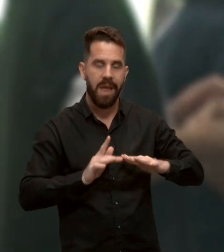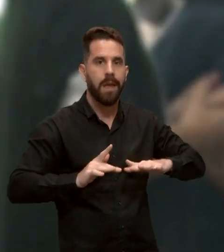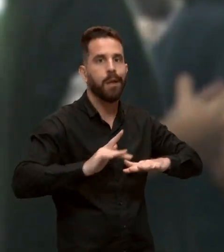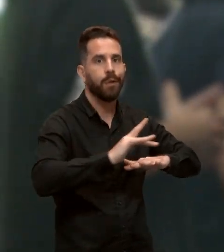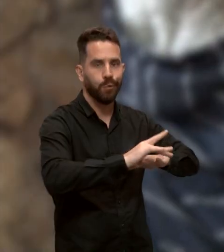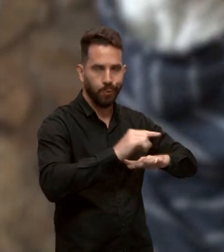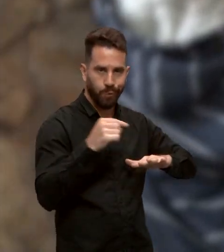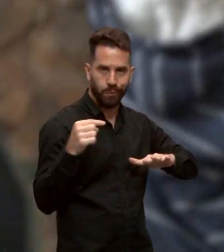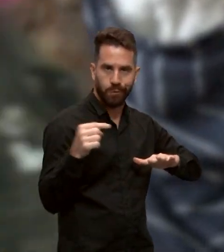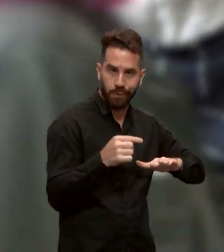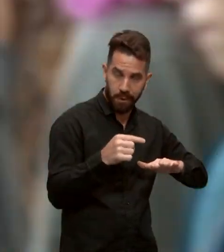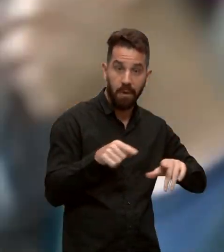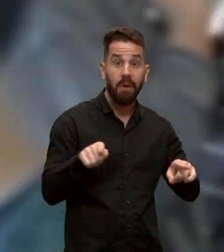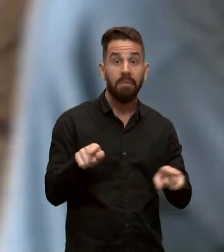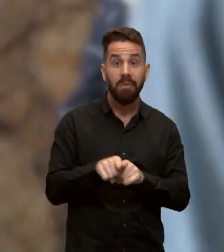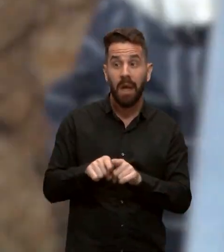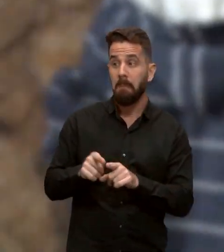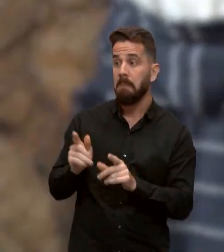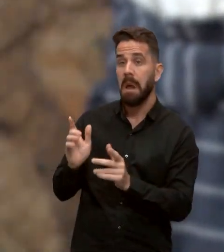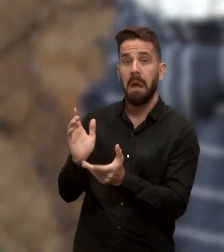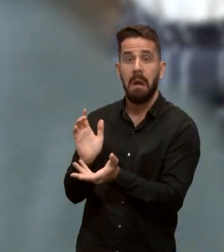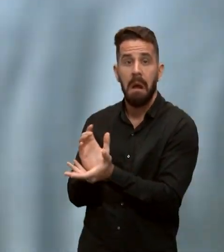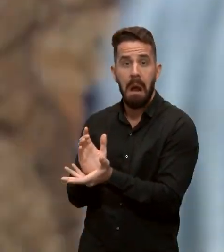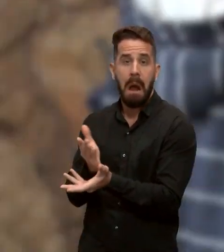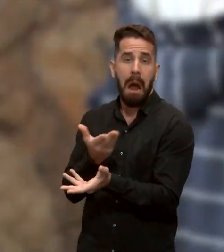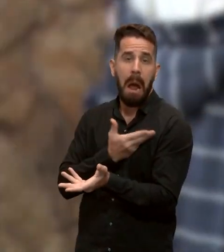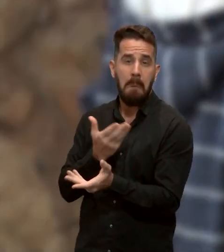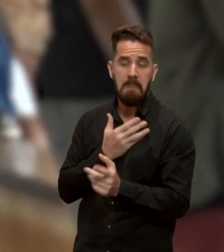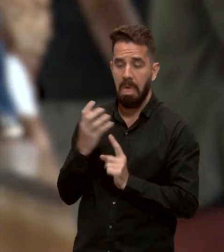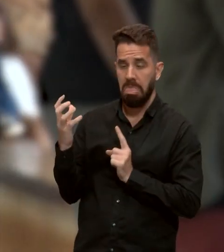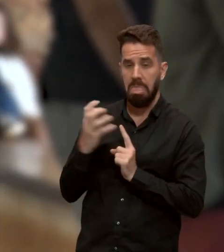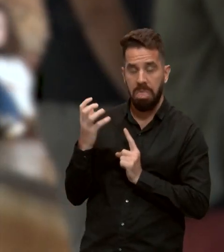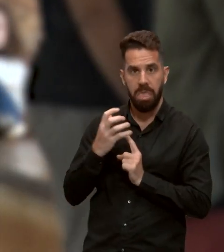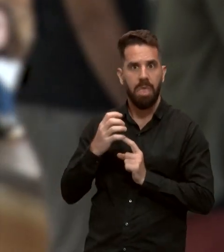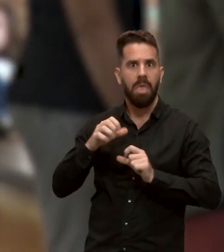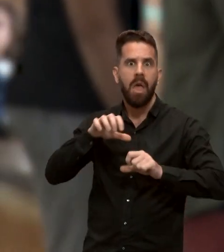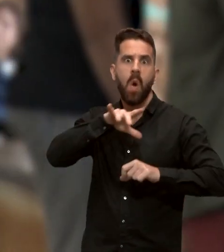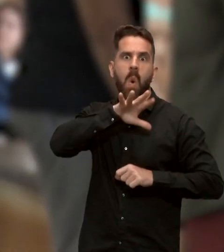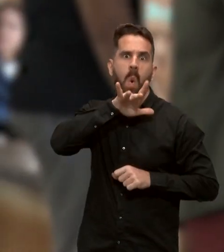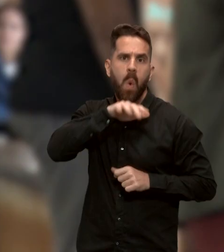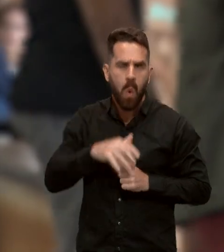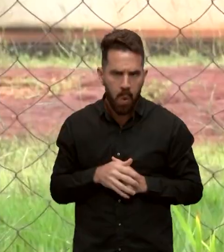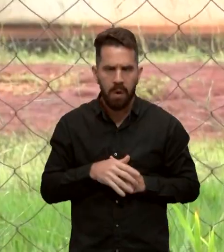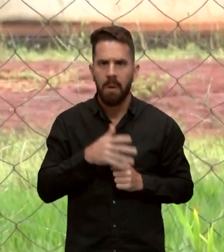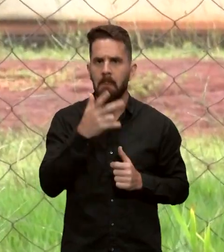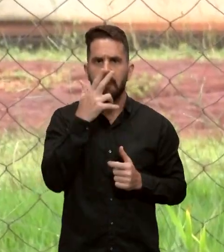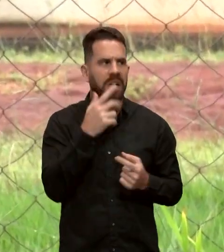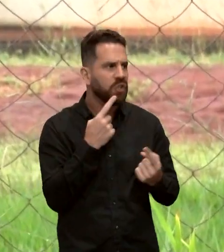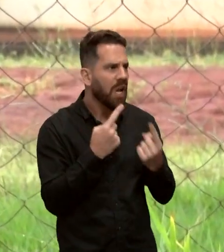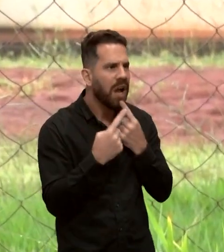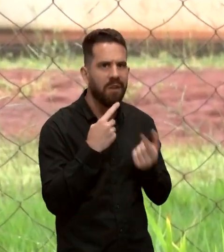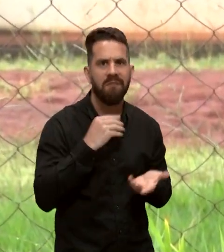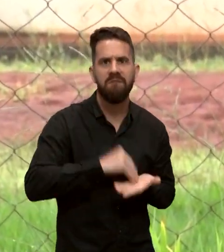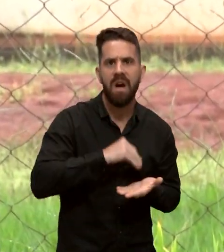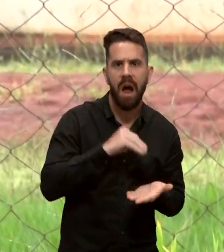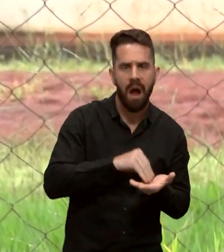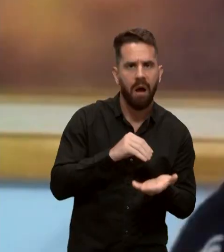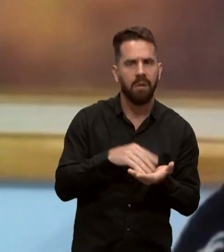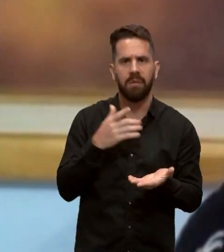sociais, má influência de amigos, falta de diálogo, obrigações cotidianas e uso de